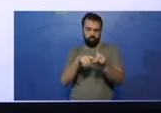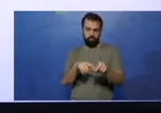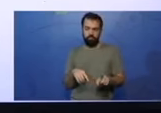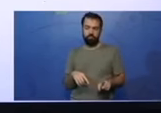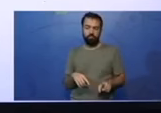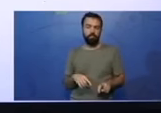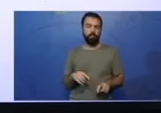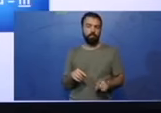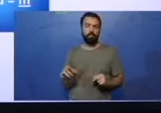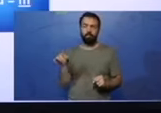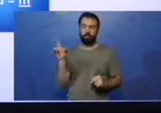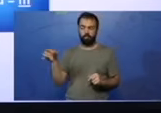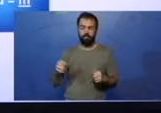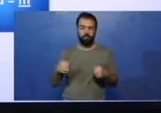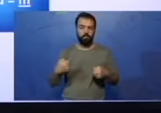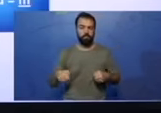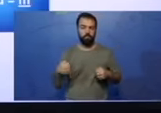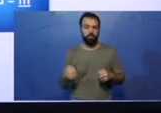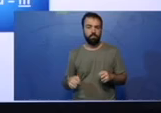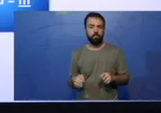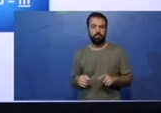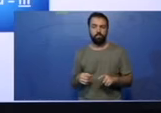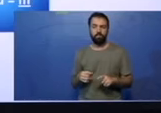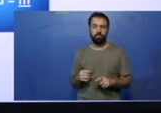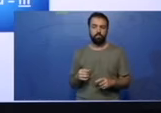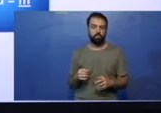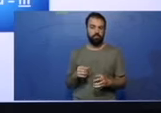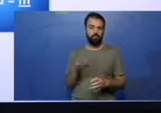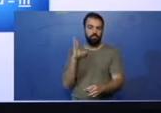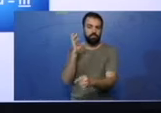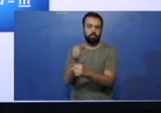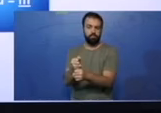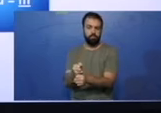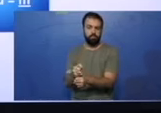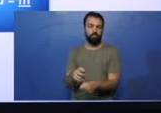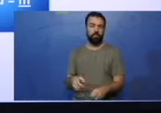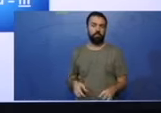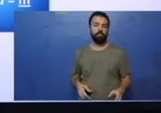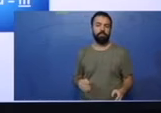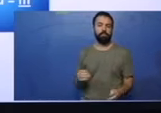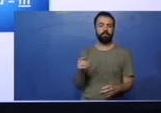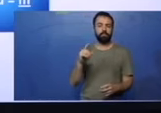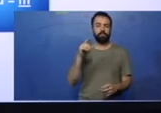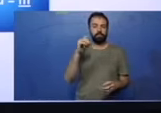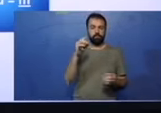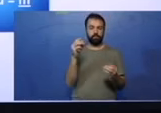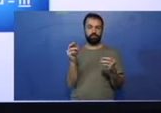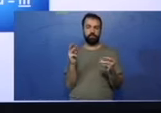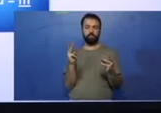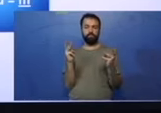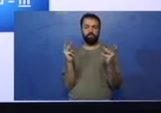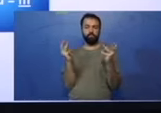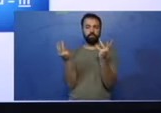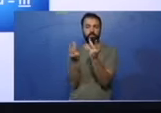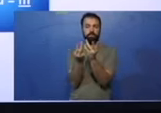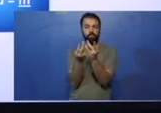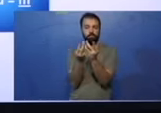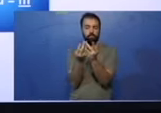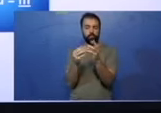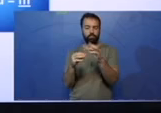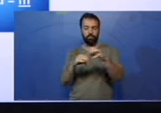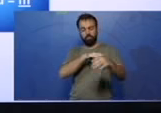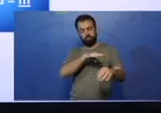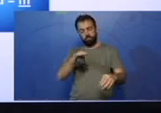cálculo. Ela precisa dessa fórmula. Eu tenho que dividir a massa dessa substância em gramas, dividida pelo